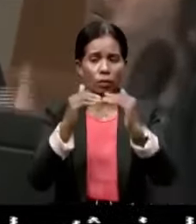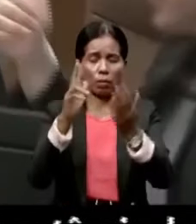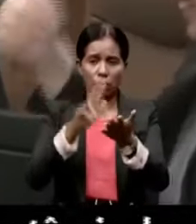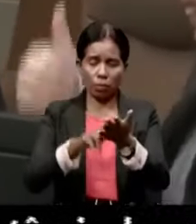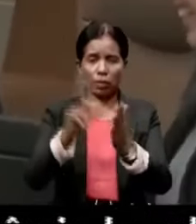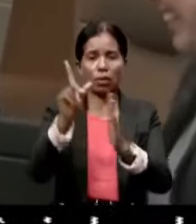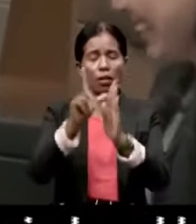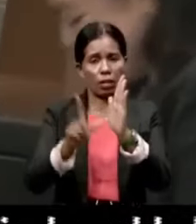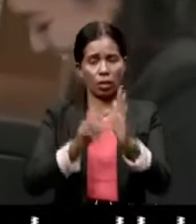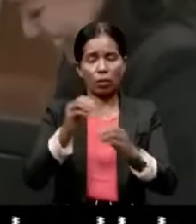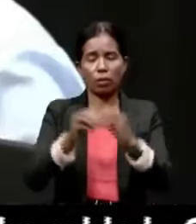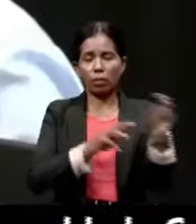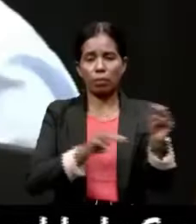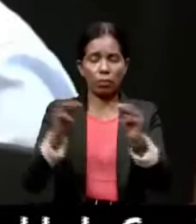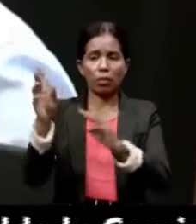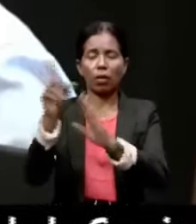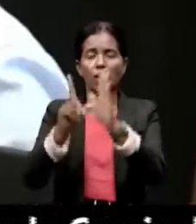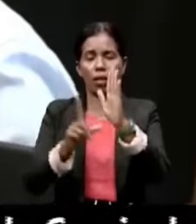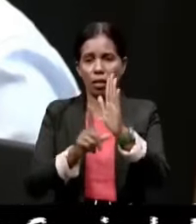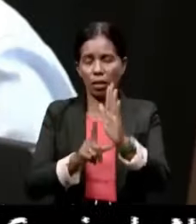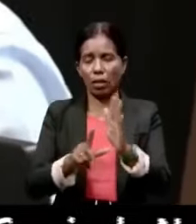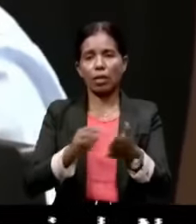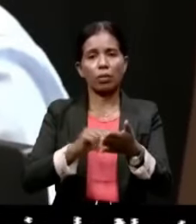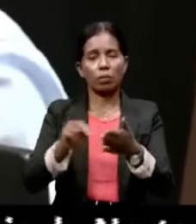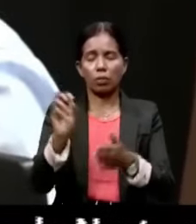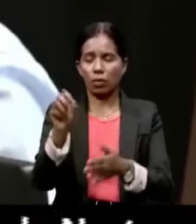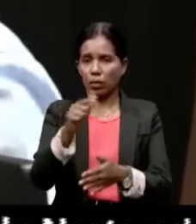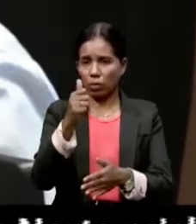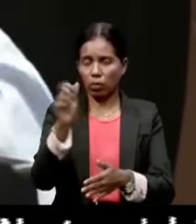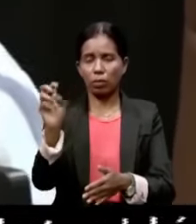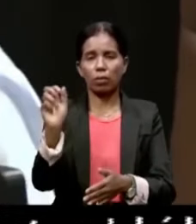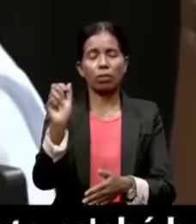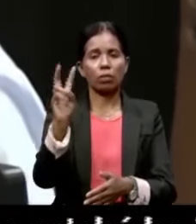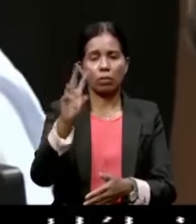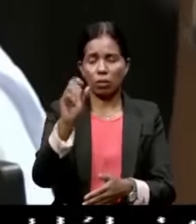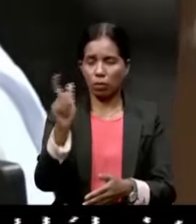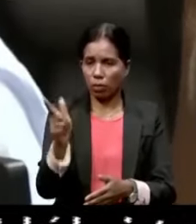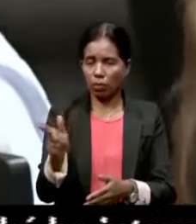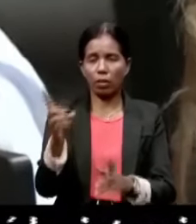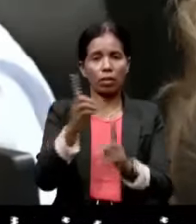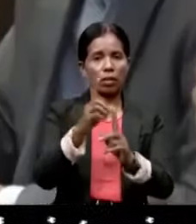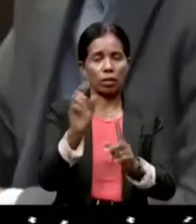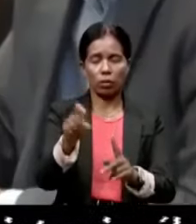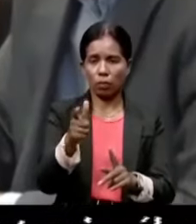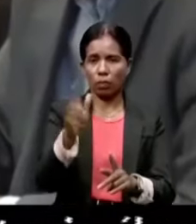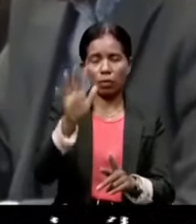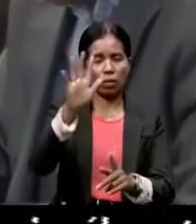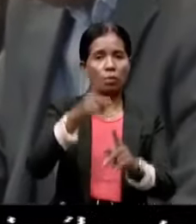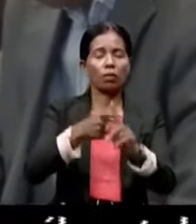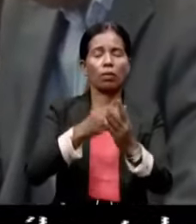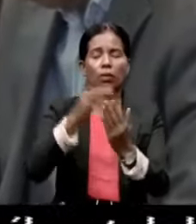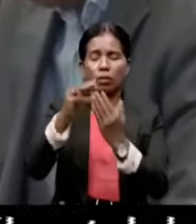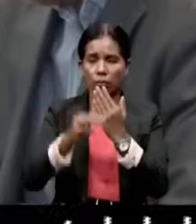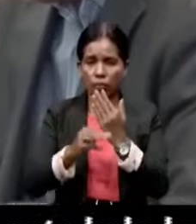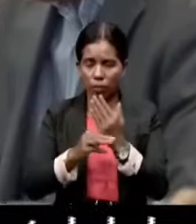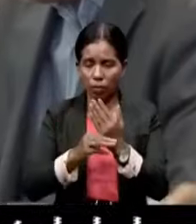decreto-lei com a alteração da Rulo para decreto-lei número Sanulo para Rei Rua Ronulo, Loron Ronulo Recen Lima, Fulan Março, regime